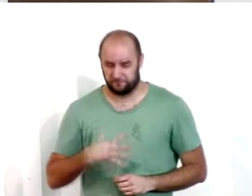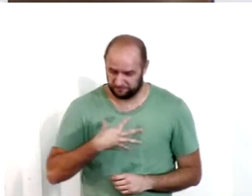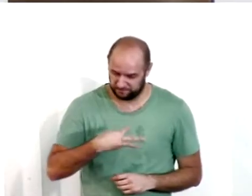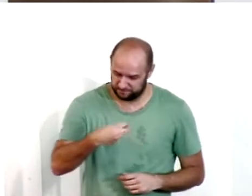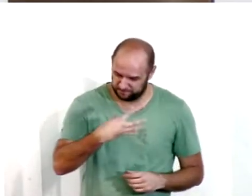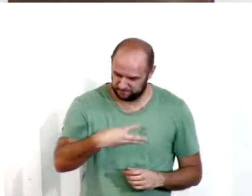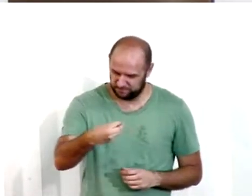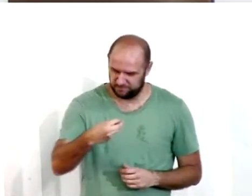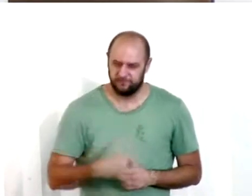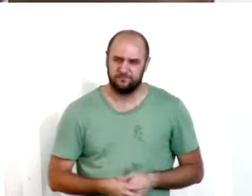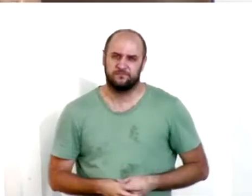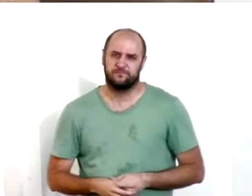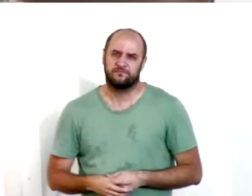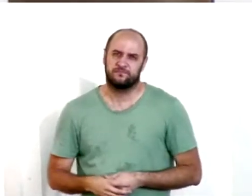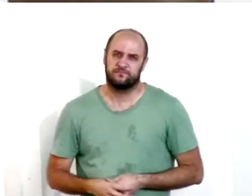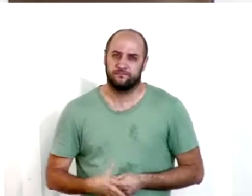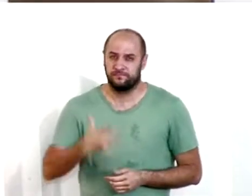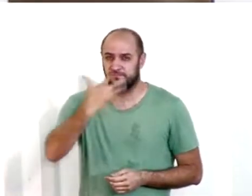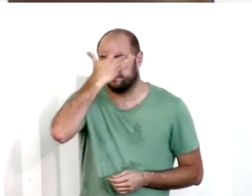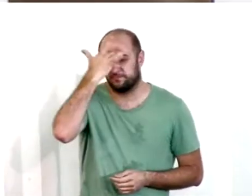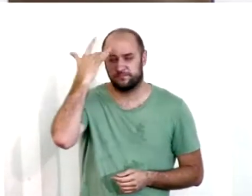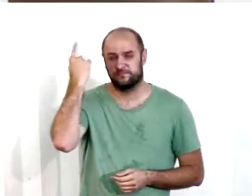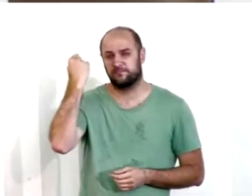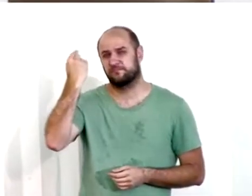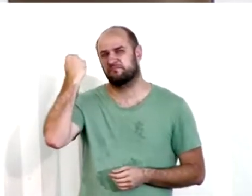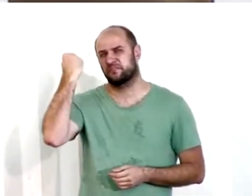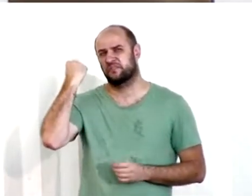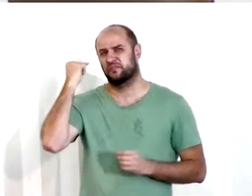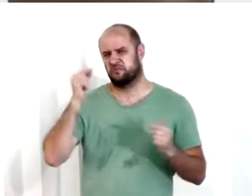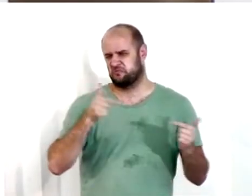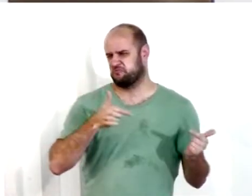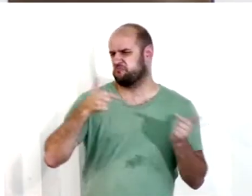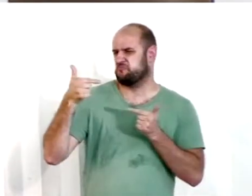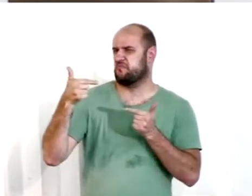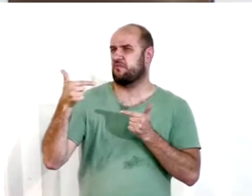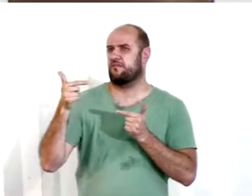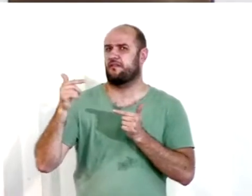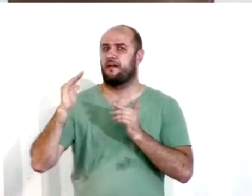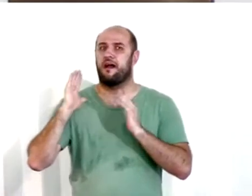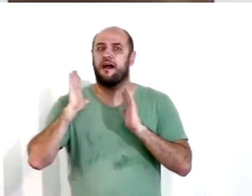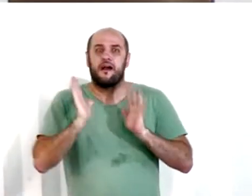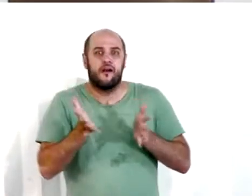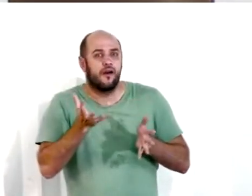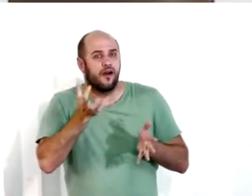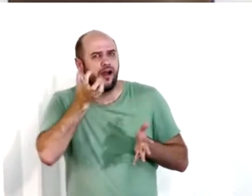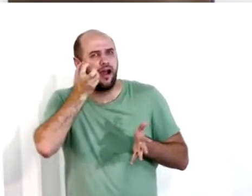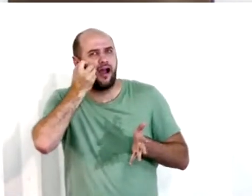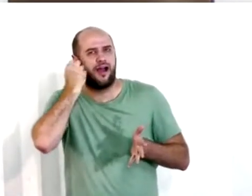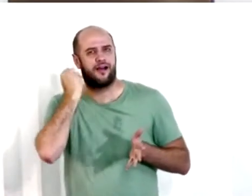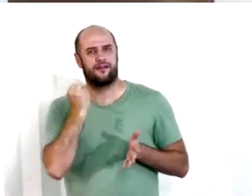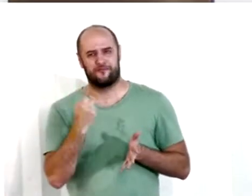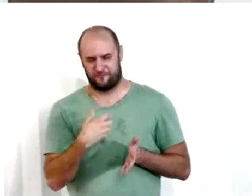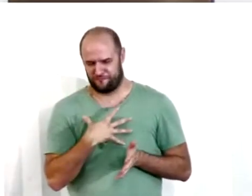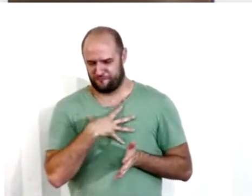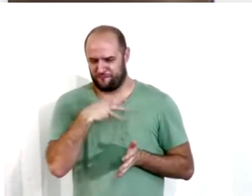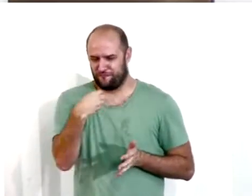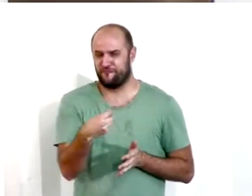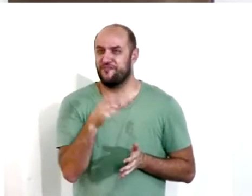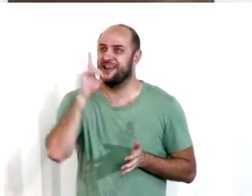herança. Aqueles que eram inimigos de Deus, são adotados para Deus, são